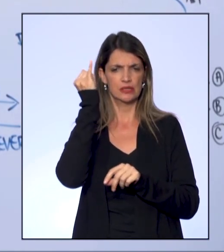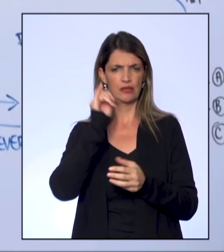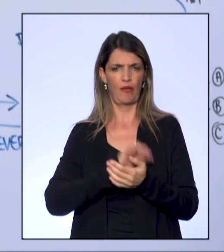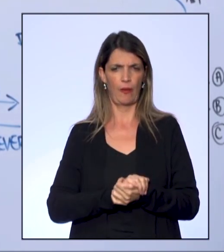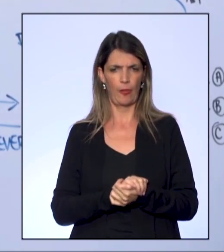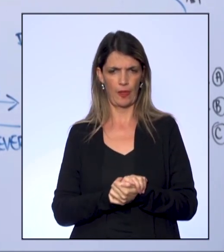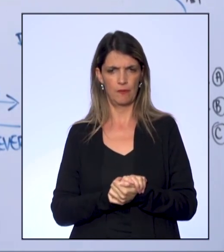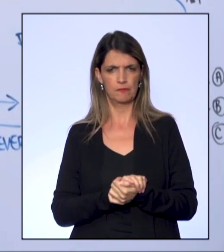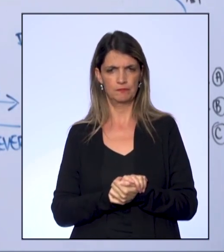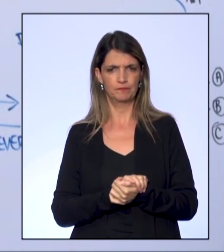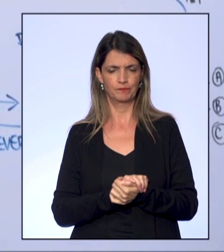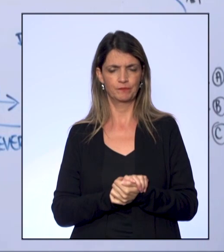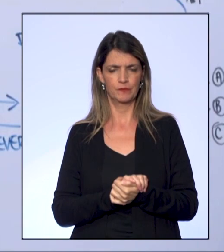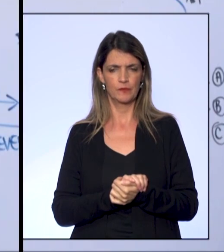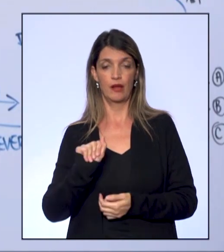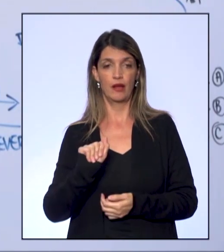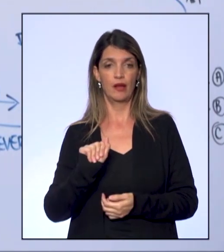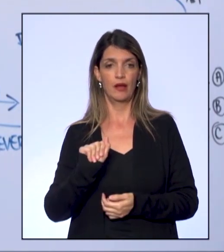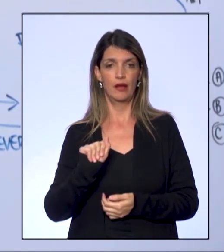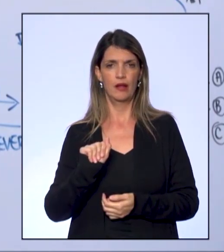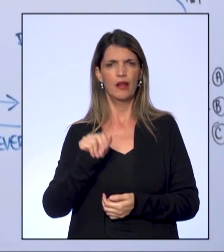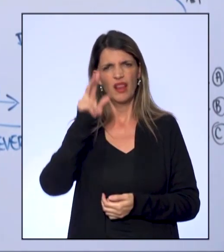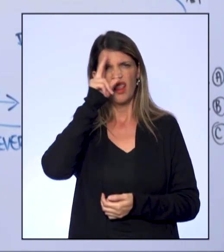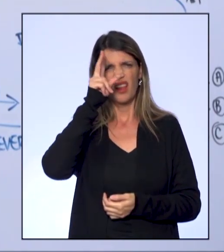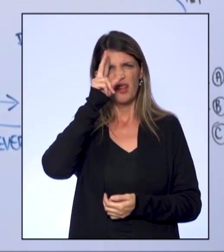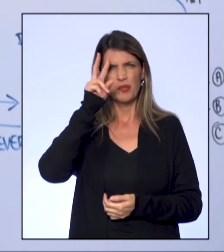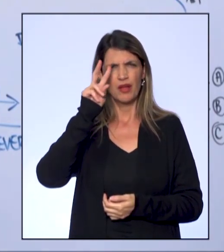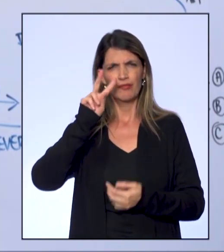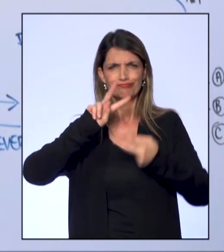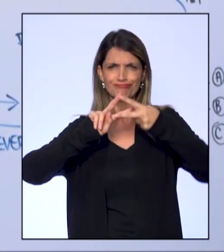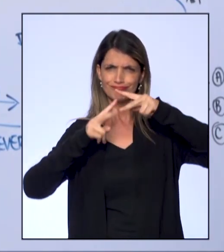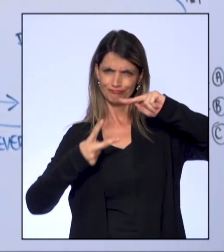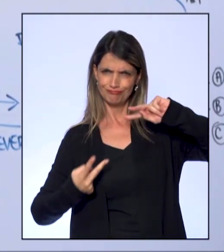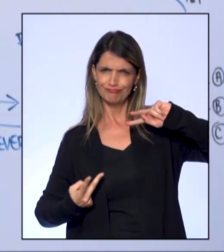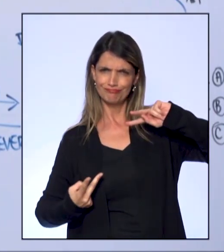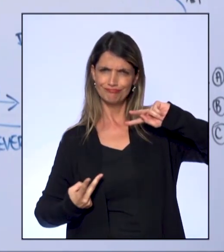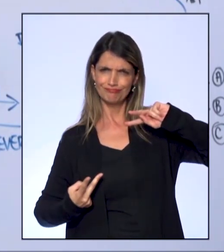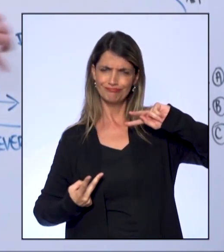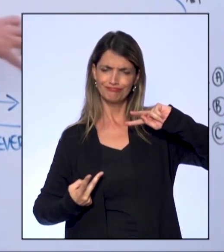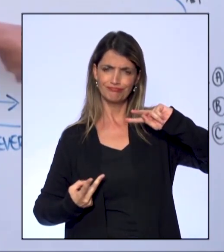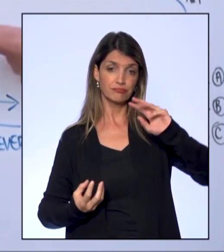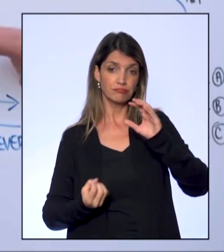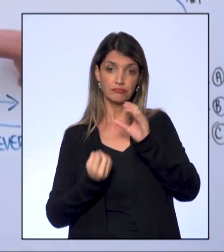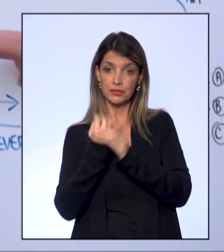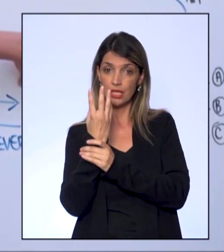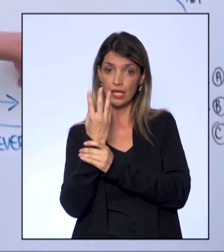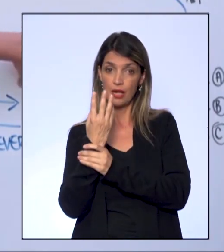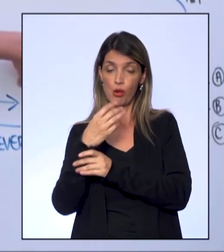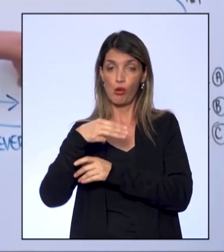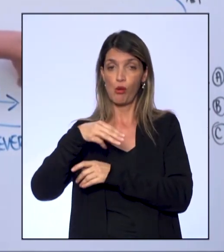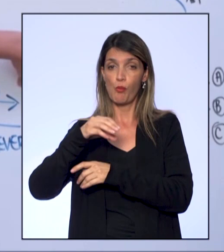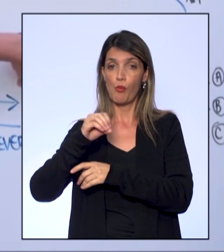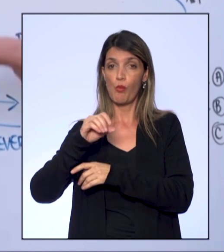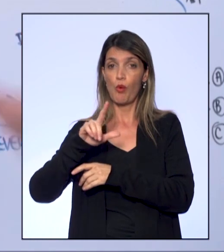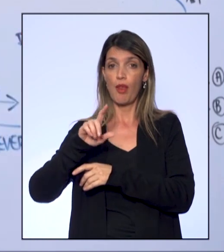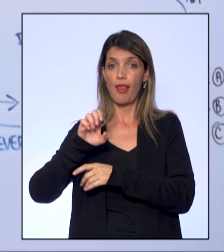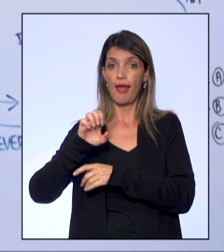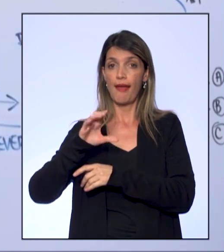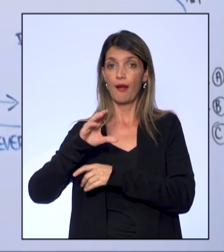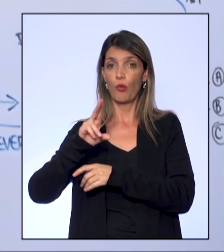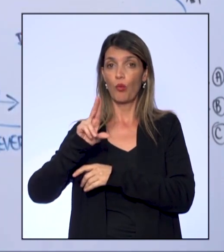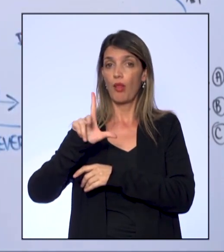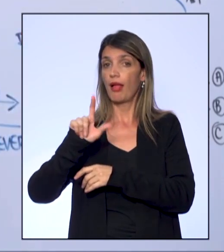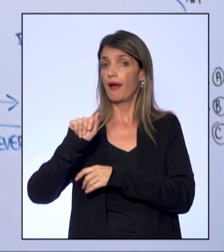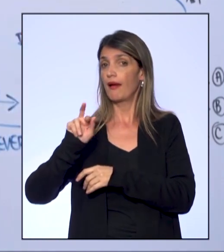vai utilizar daqui a pouquinho. Lembra do DNA, material genético? Ele pode dar origem a uma molécula de RNA. Olha